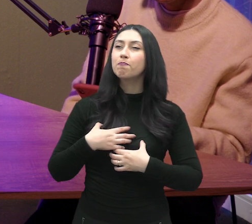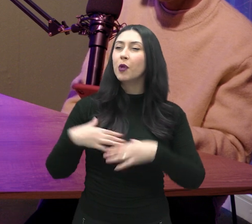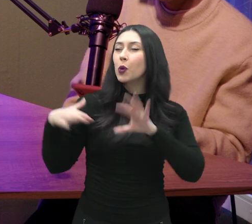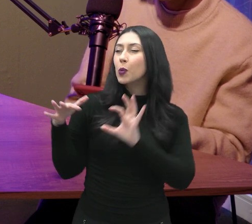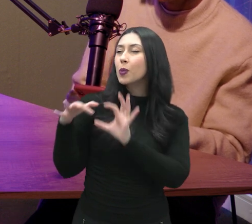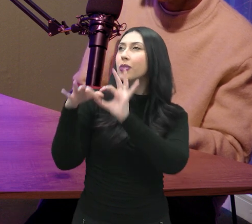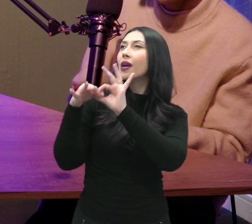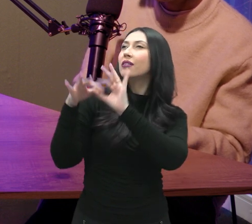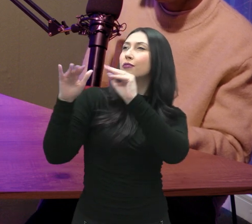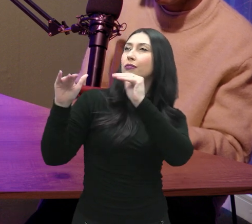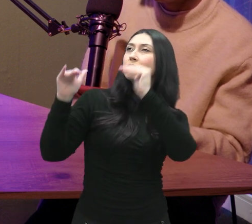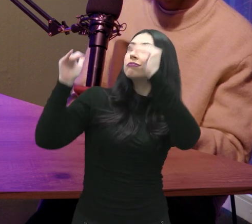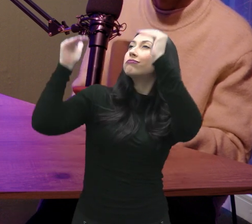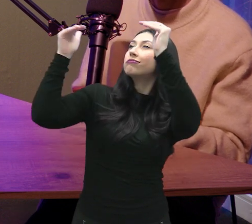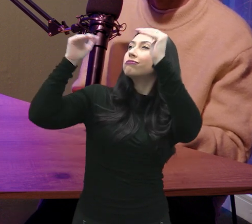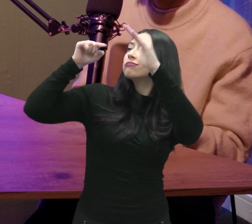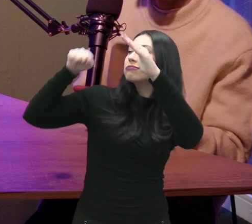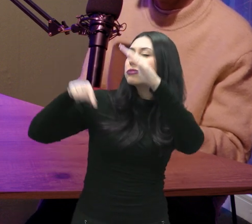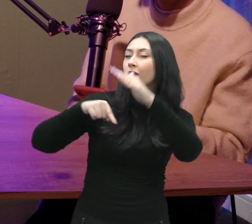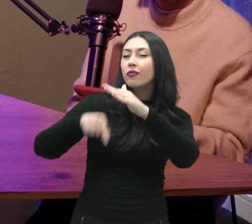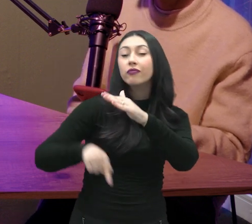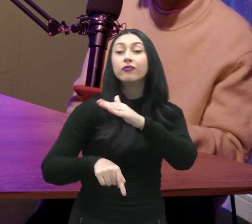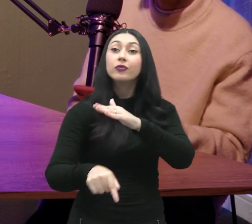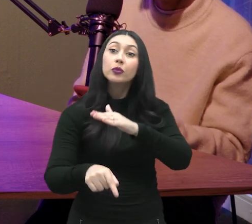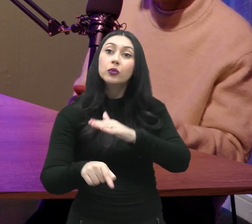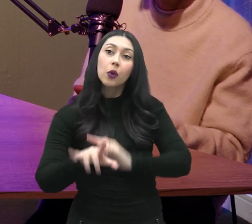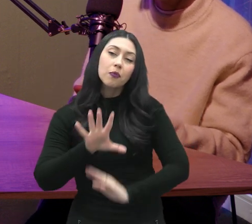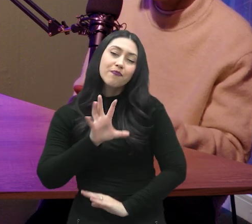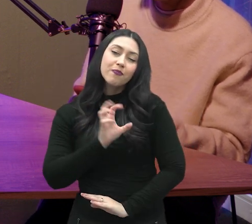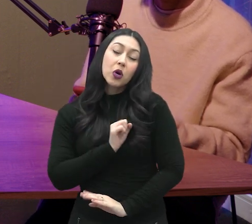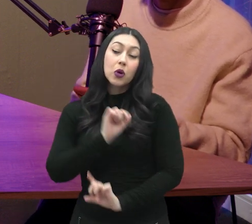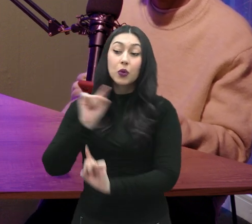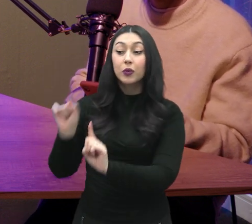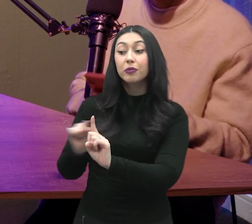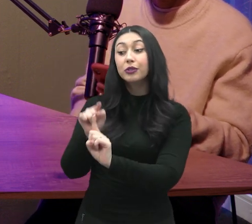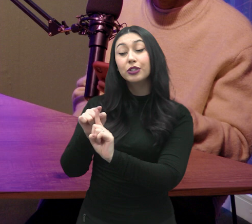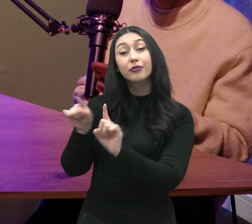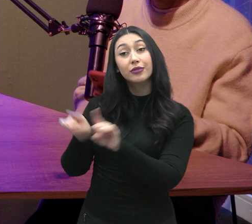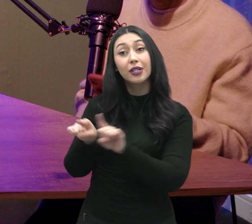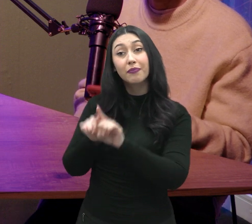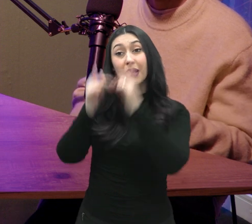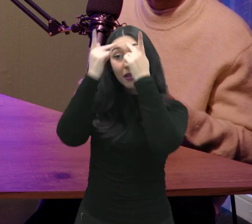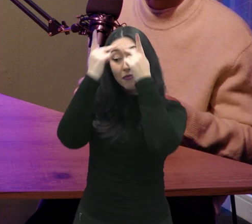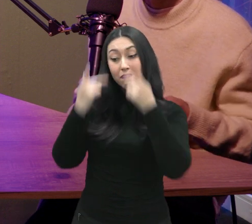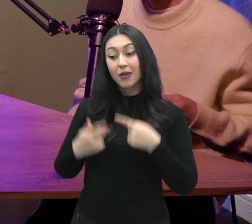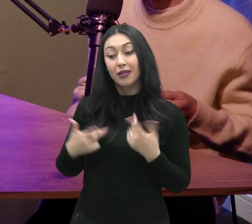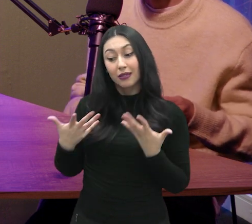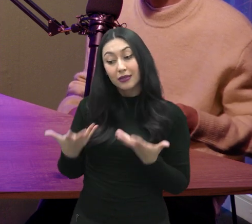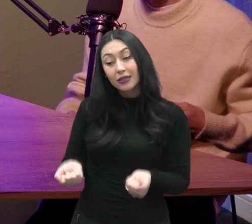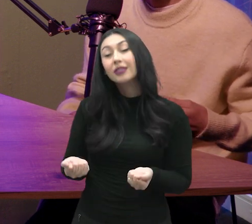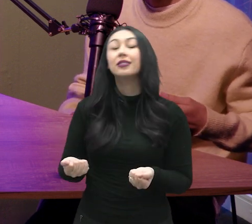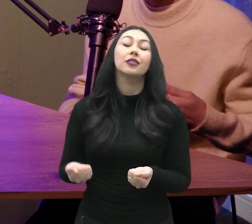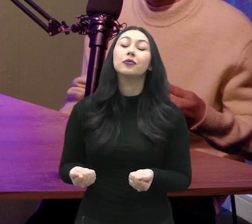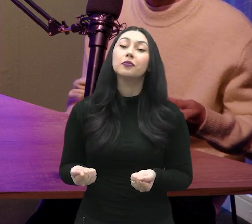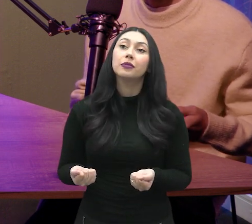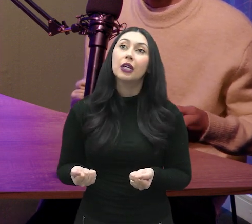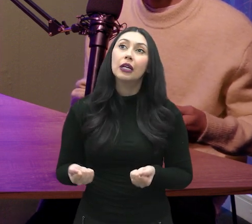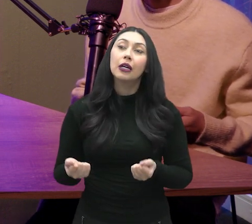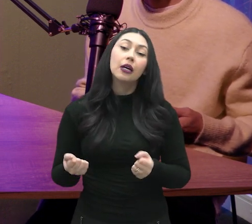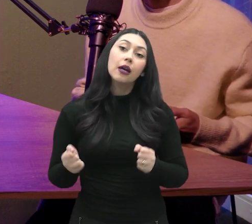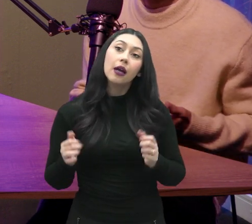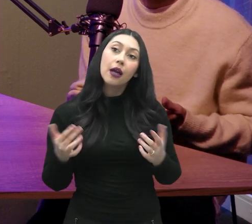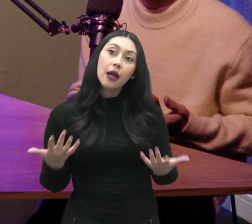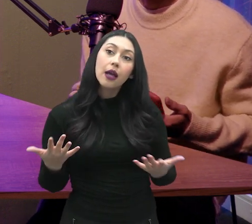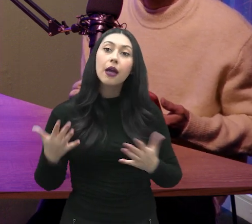sentimos conectados com algo maior, profundo, sentimento pertencente a amor, propósito e aceitação, né? Que nada mais é